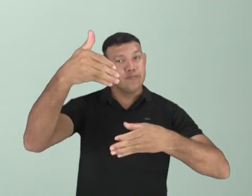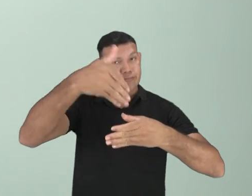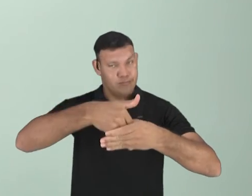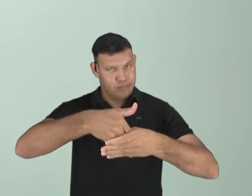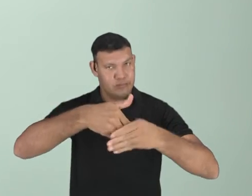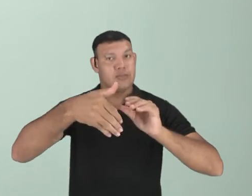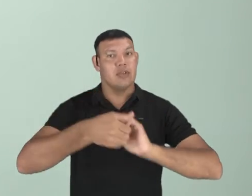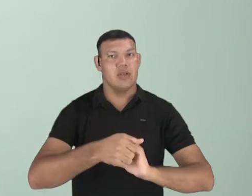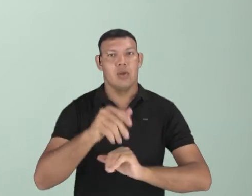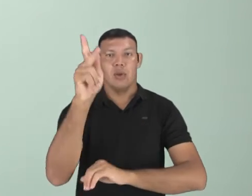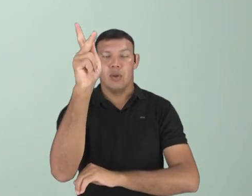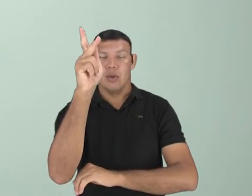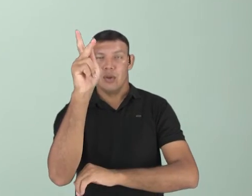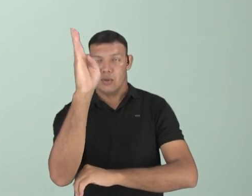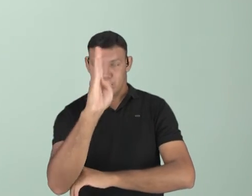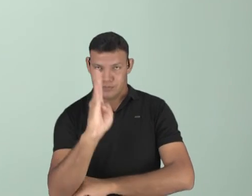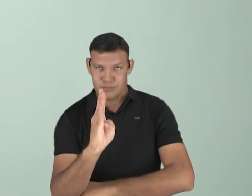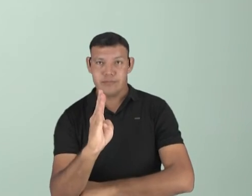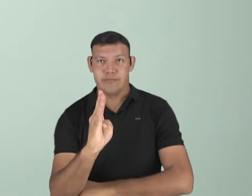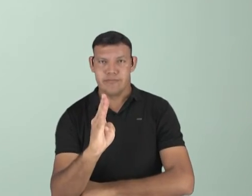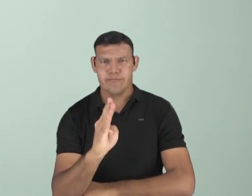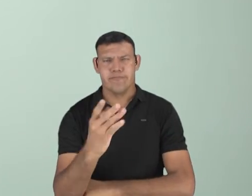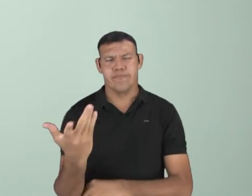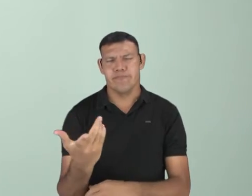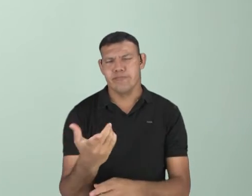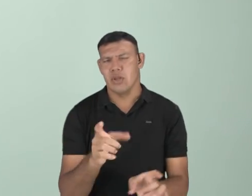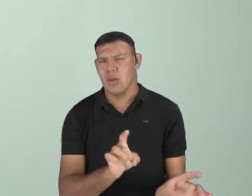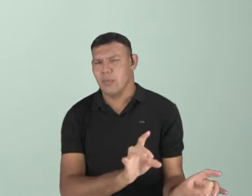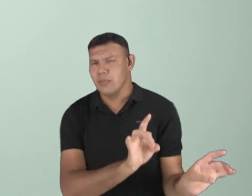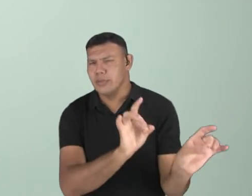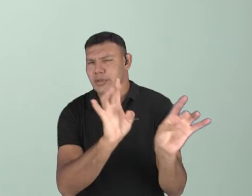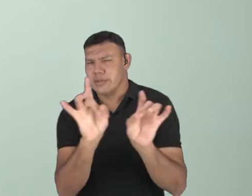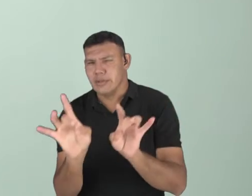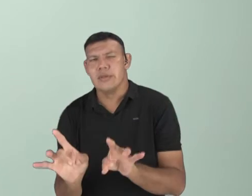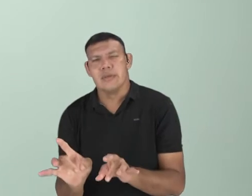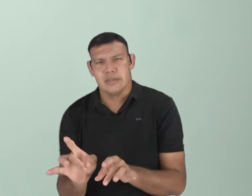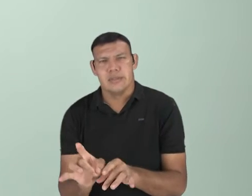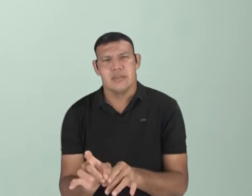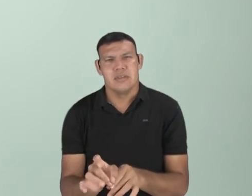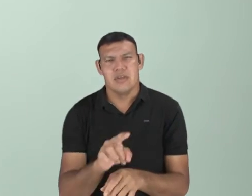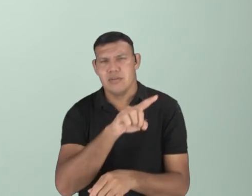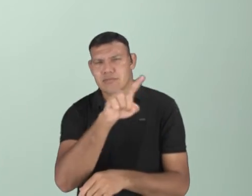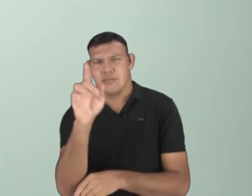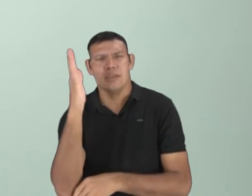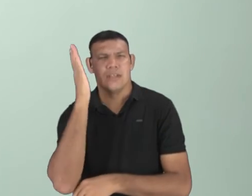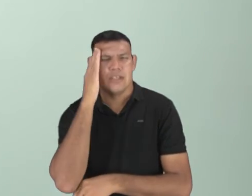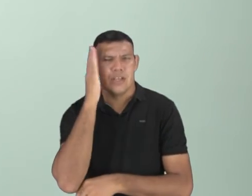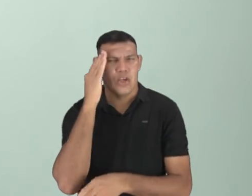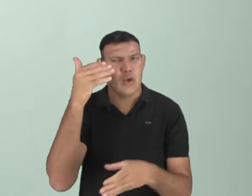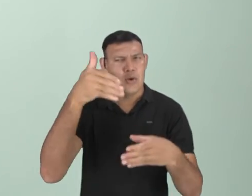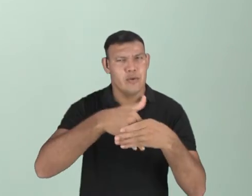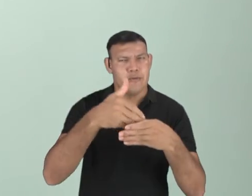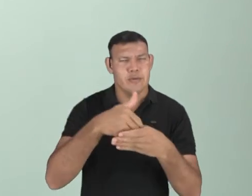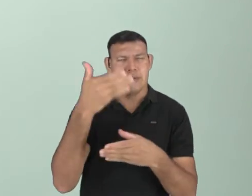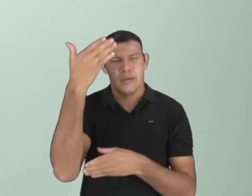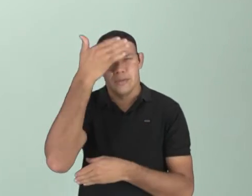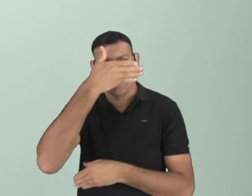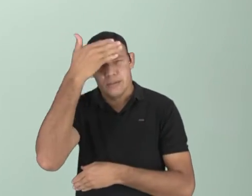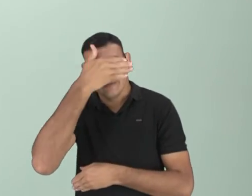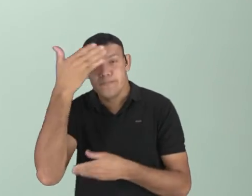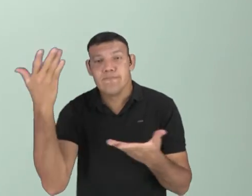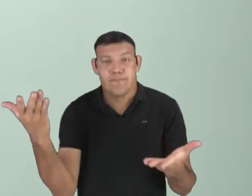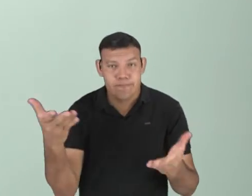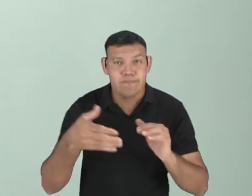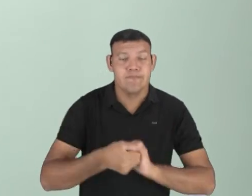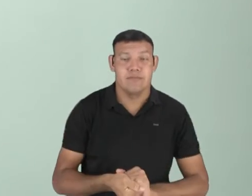nosso país, elas tinham uma certa peculiaridade. Quem nunca ouviu falar no voto de cabresto? Quem